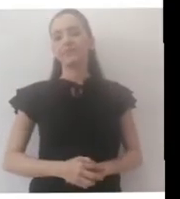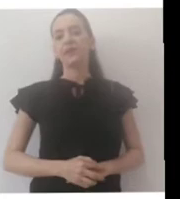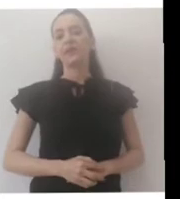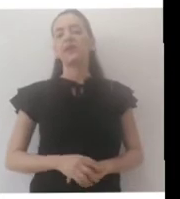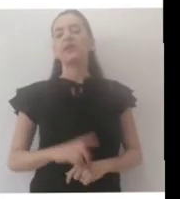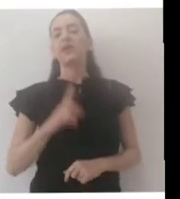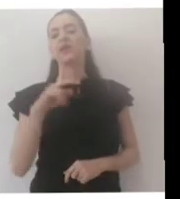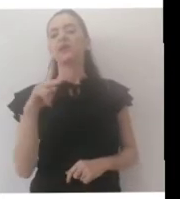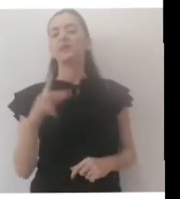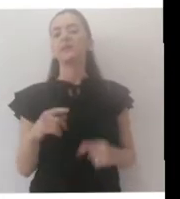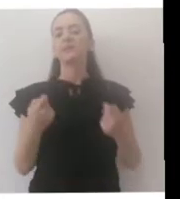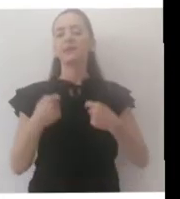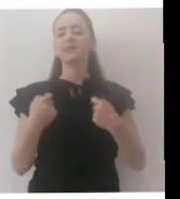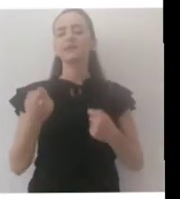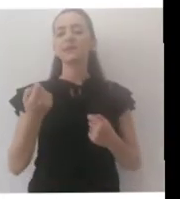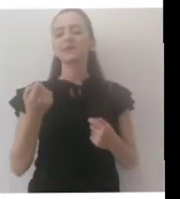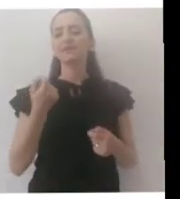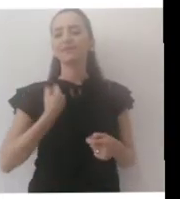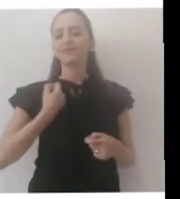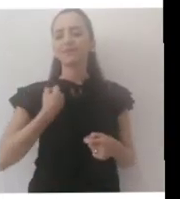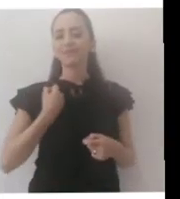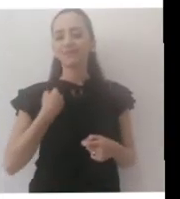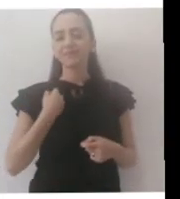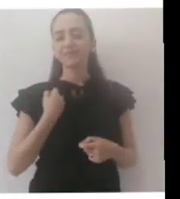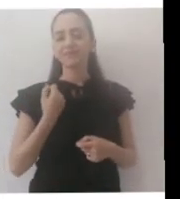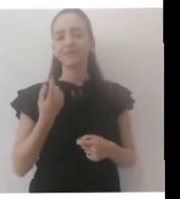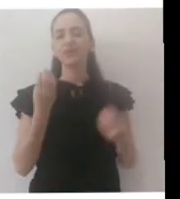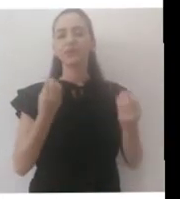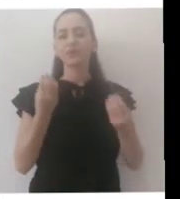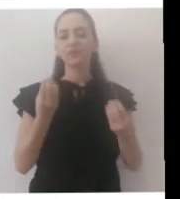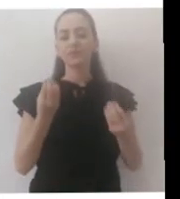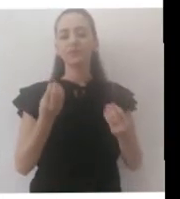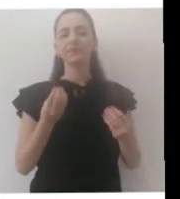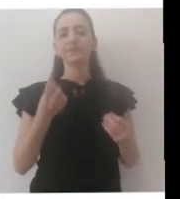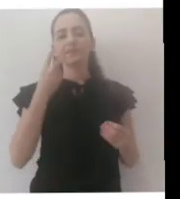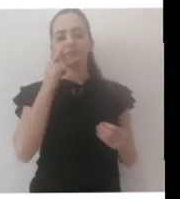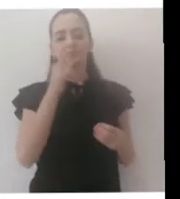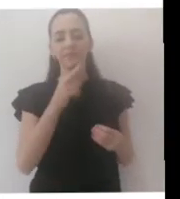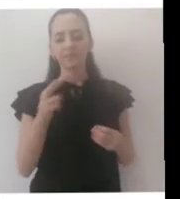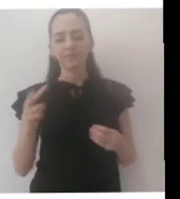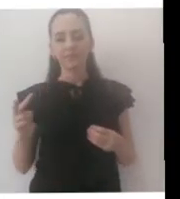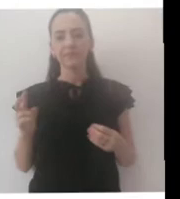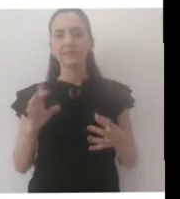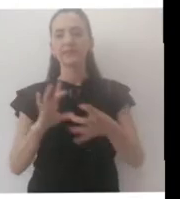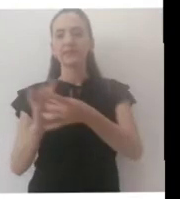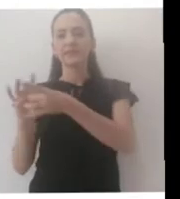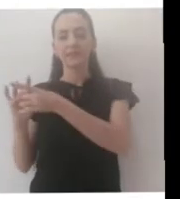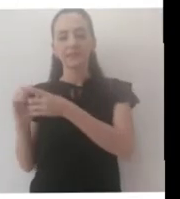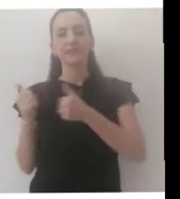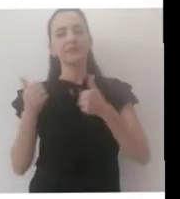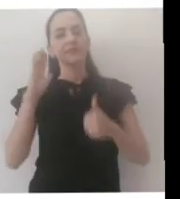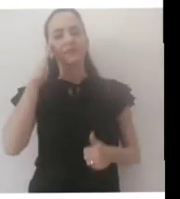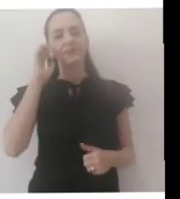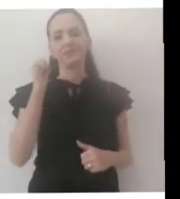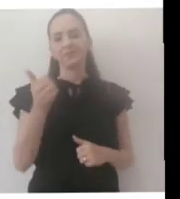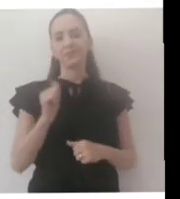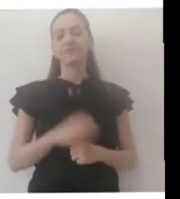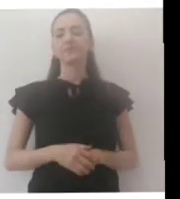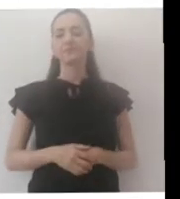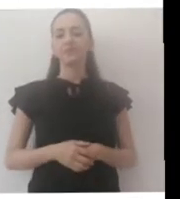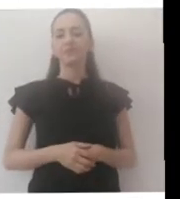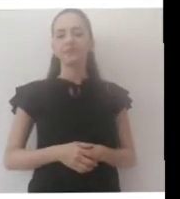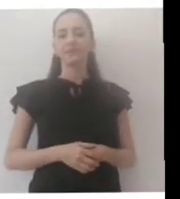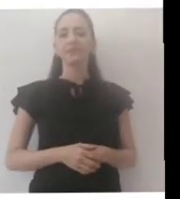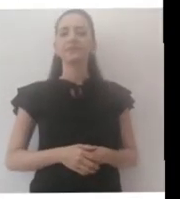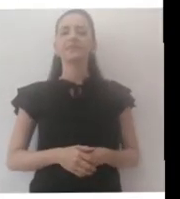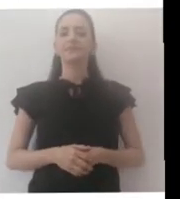2, que é sobre a importância de situações estimuladoras para o desenvolvimento da criança no período operacional concreto, que é